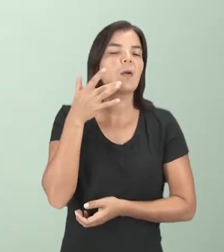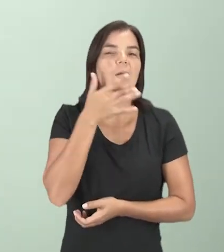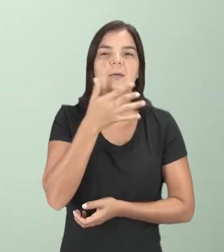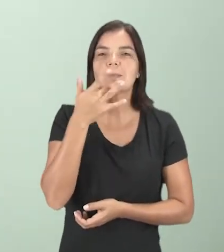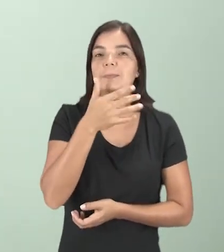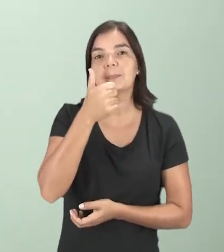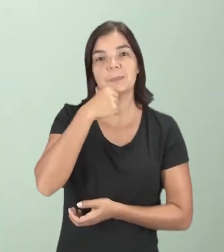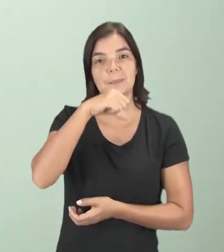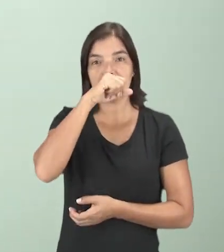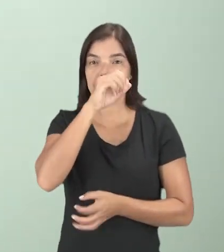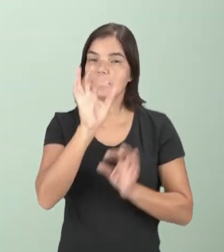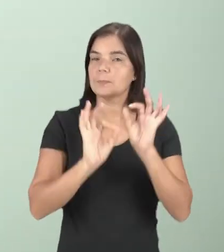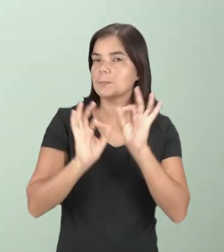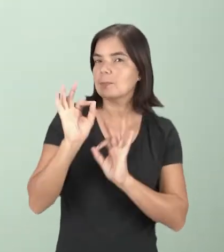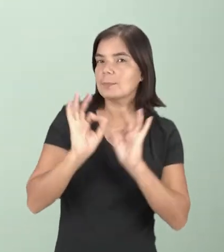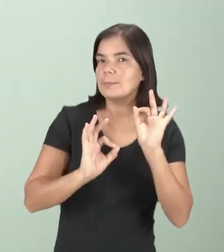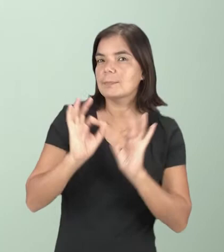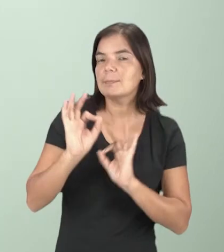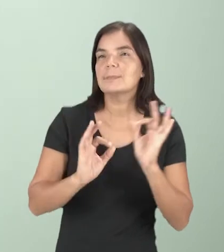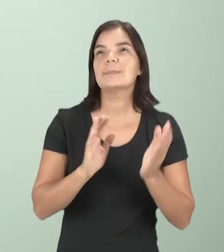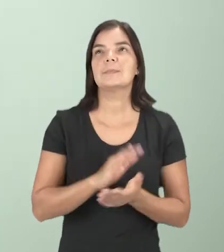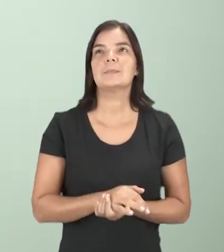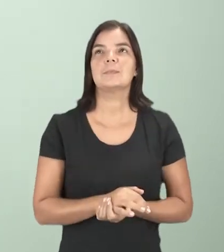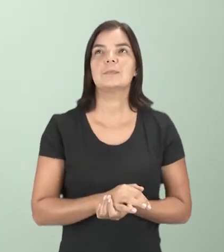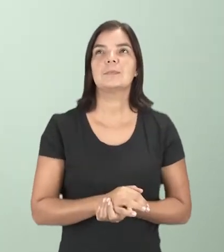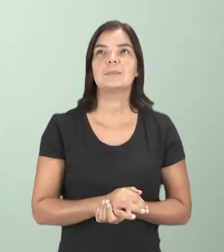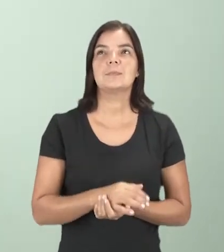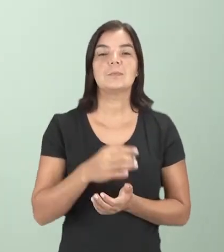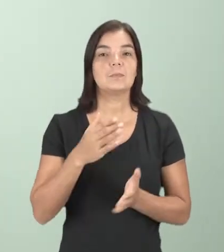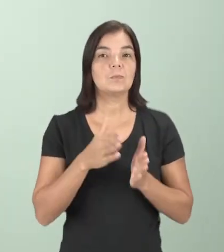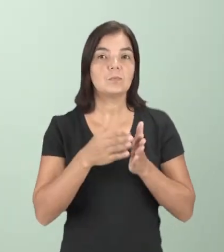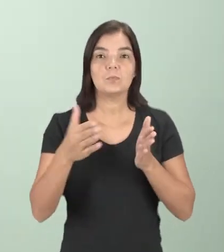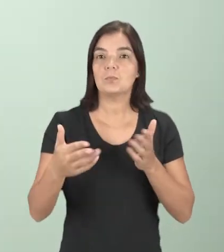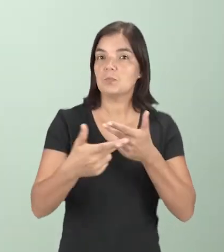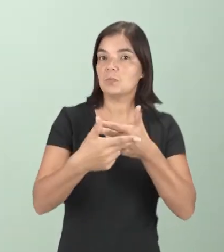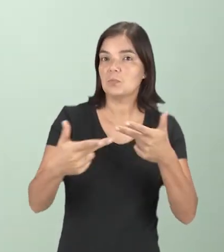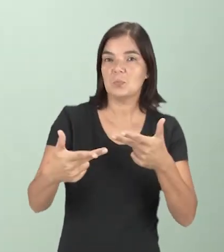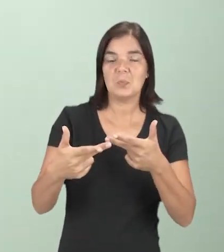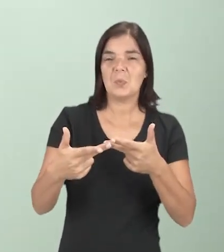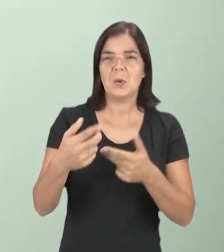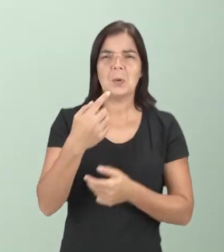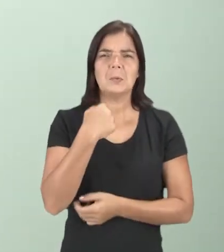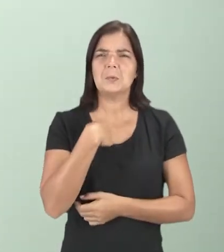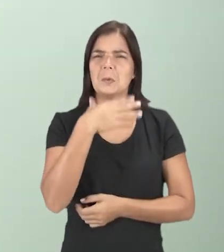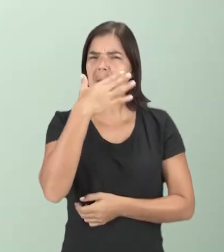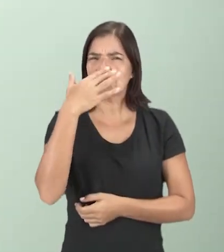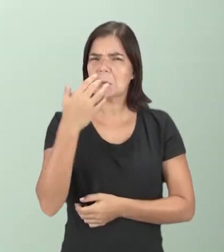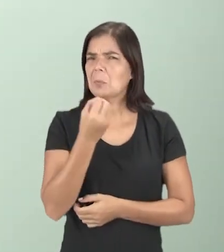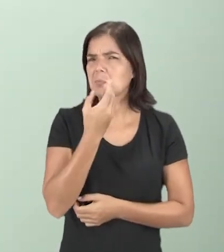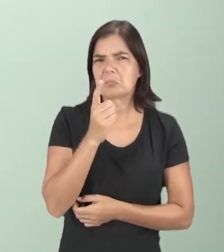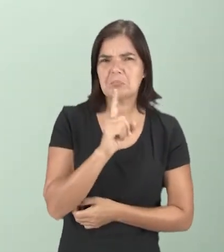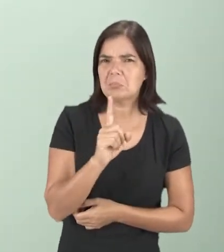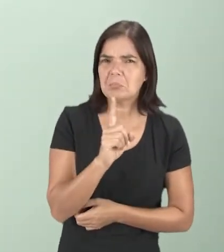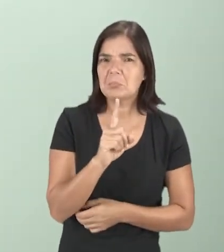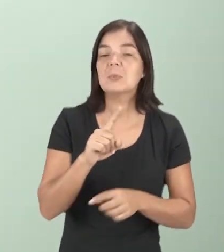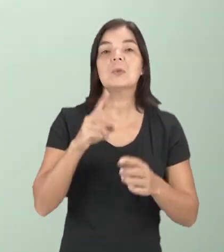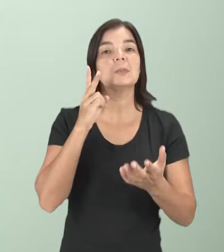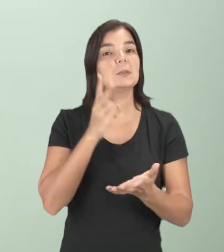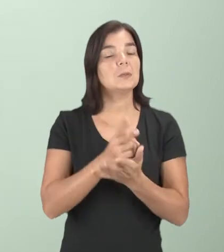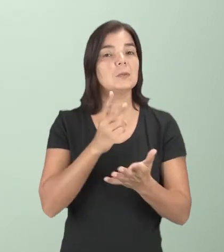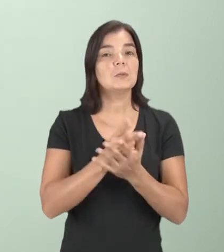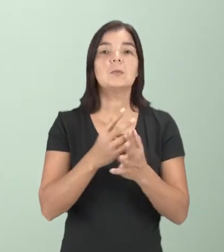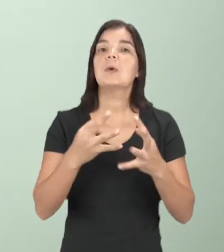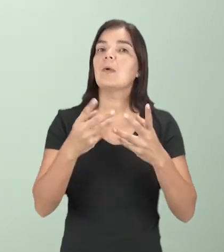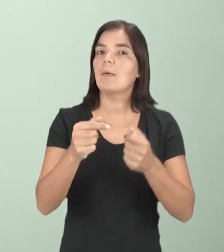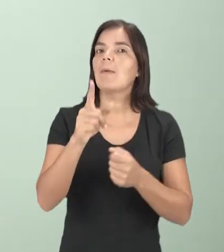que sua mãe está preparando, quando você passa por algo que não está com cheiro muito agradável, tudo